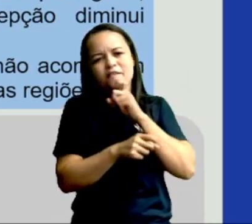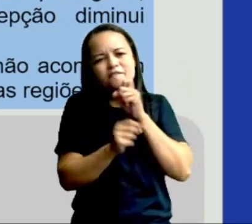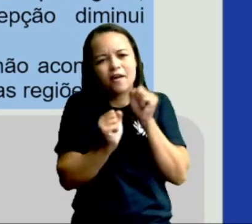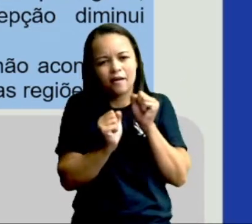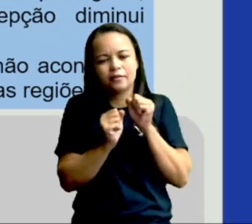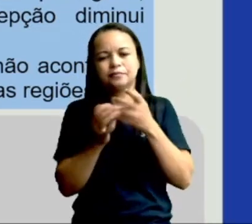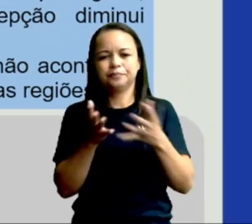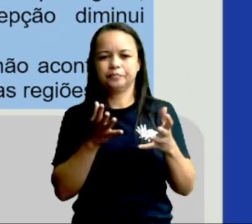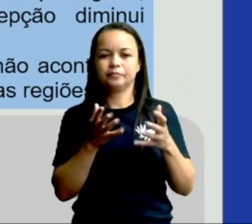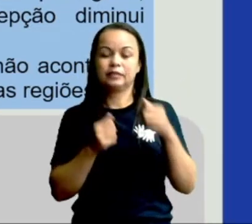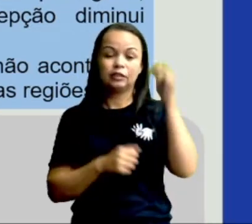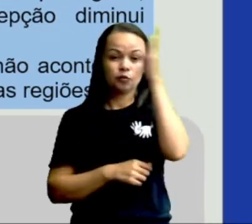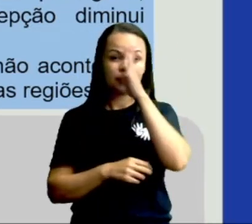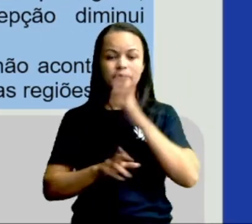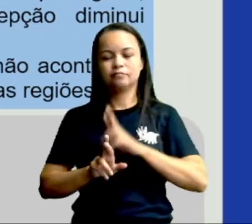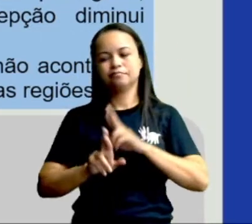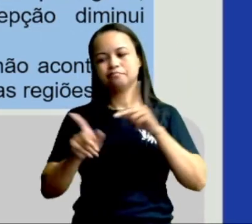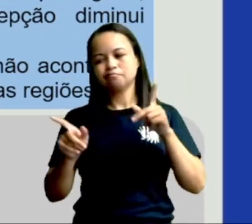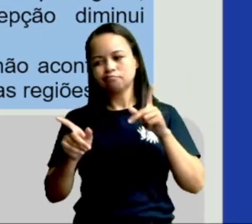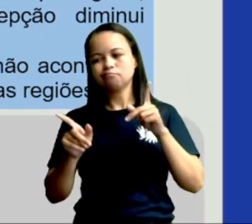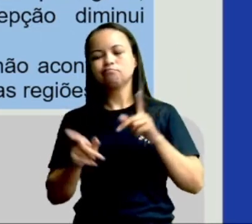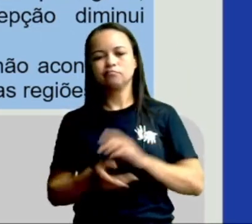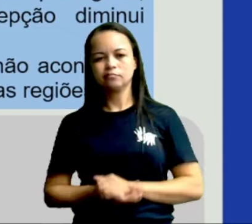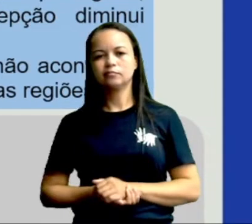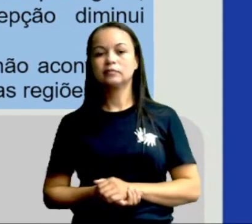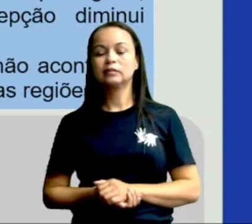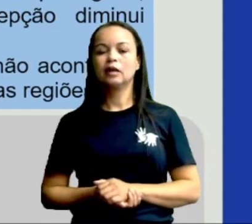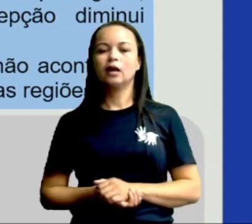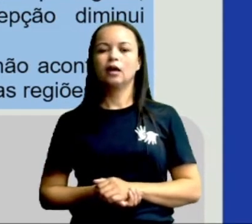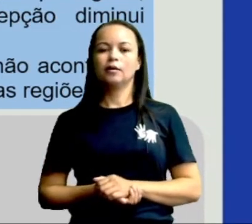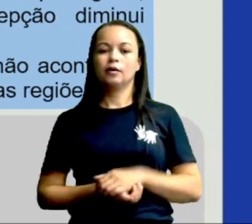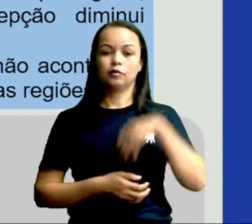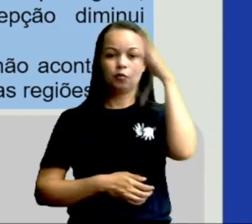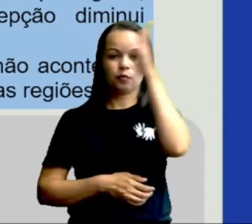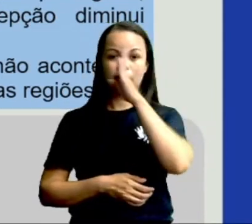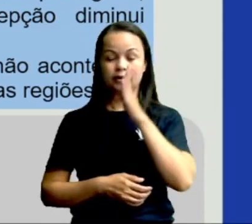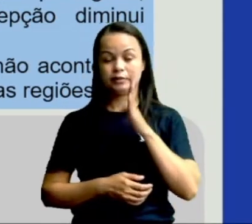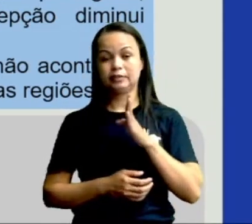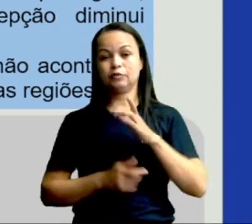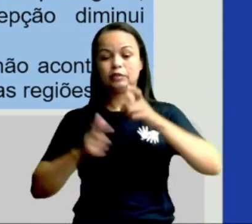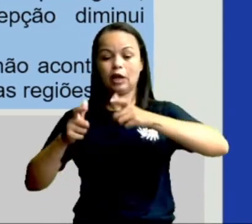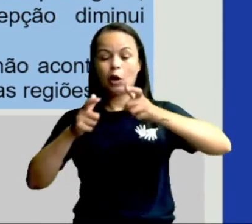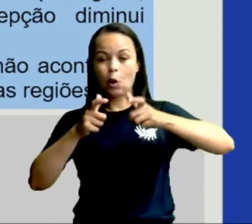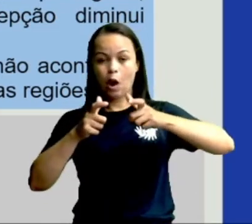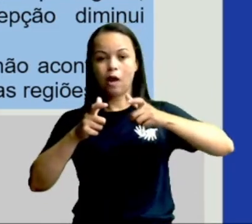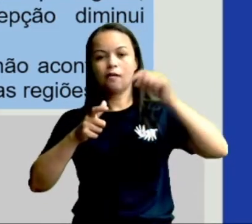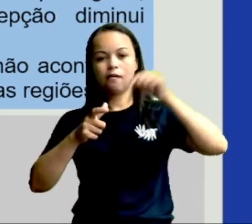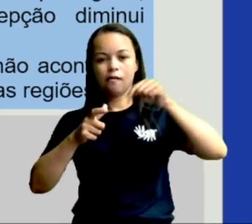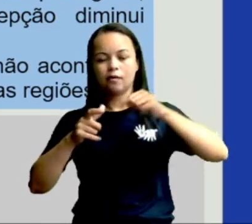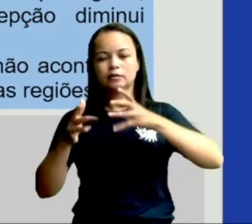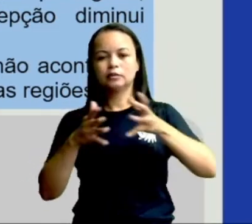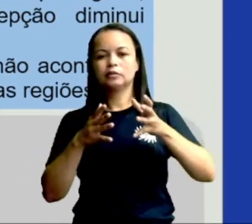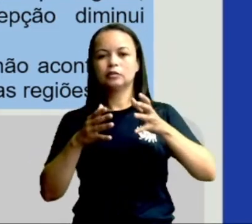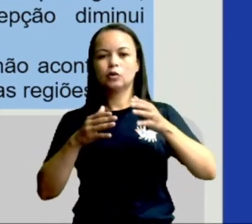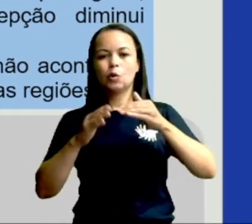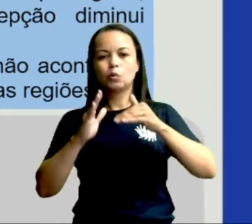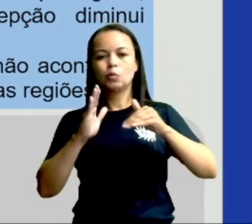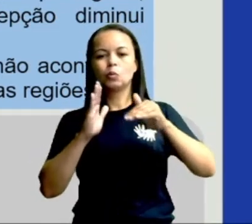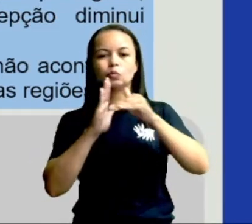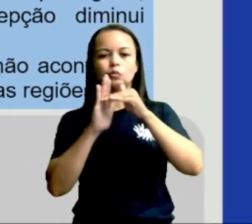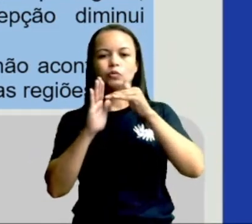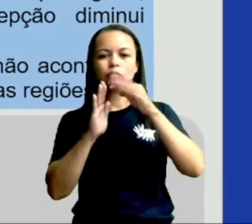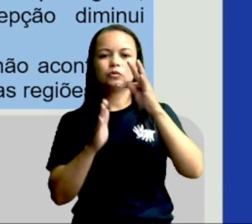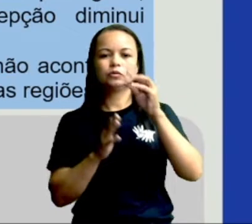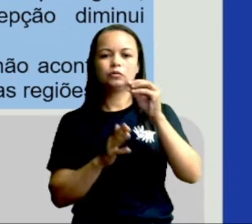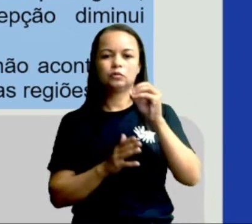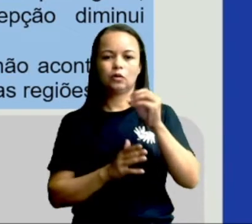pouco diferente isso. Por quê? Né? Porque o Brasil ele está justamente localizado no trópico, né?